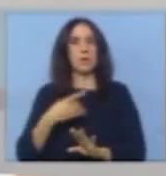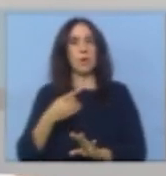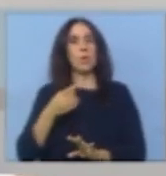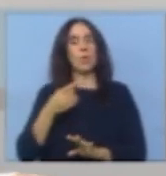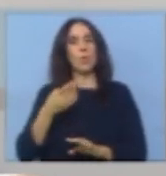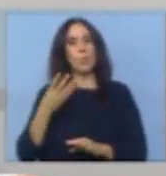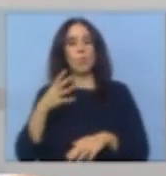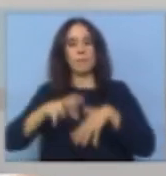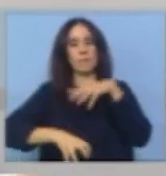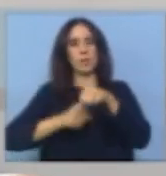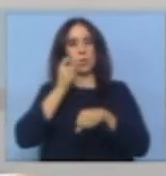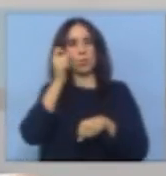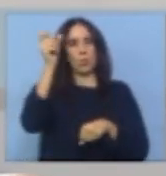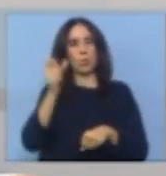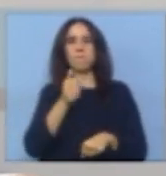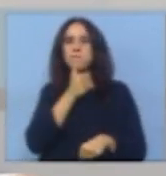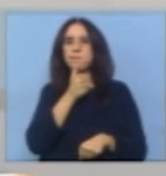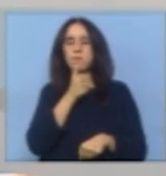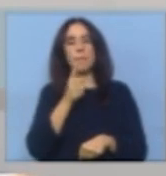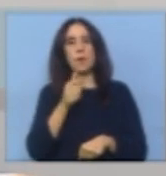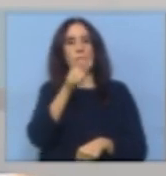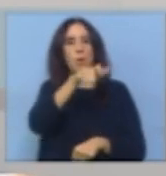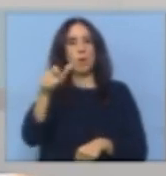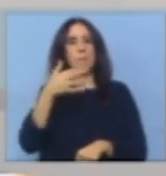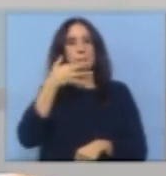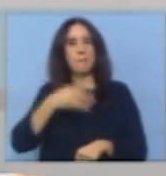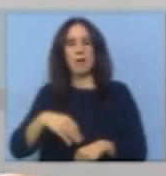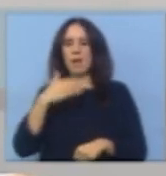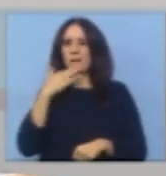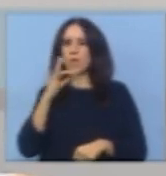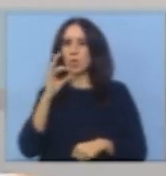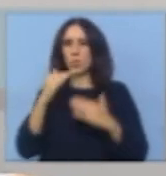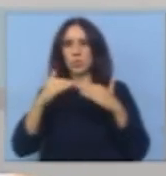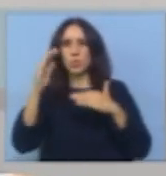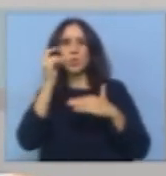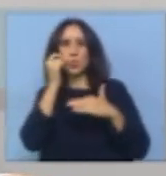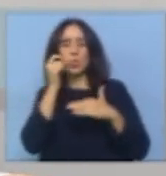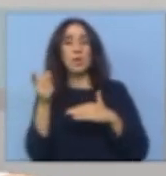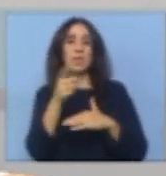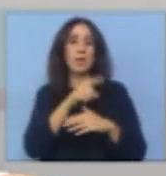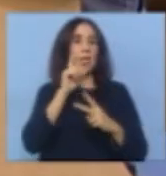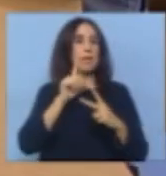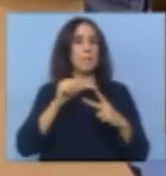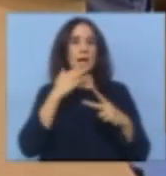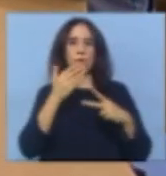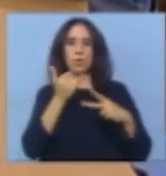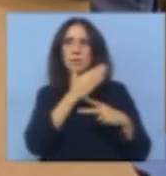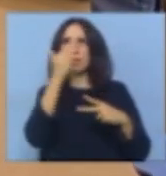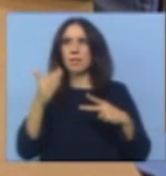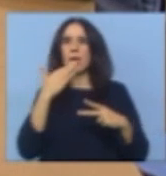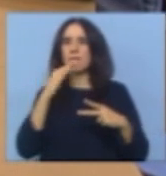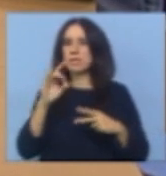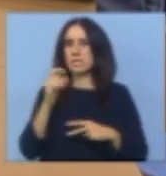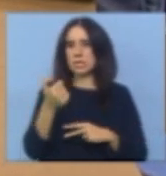tinha determinado para todos os homens a partir dos 14 e as mulheres também a partir dos 12 até aos 65